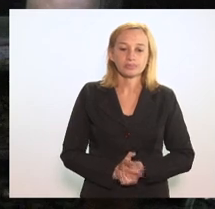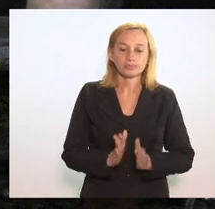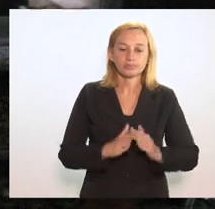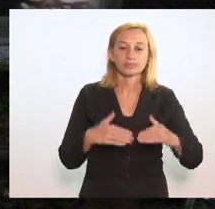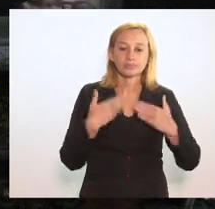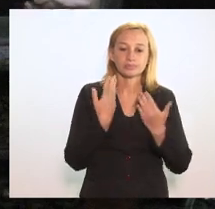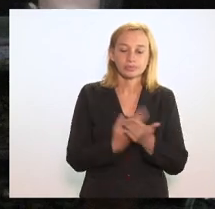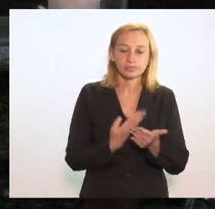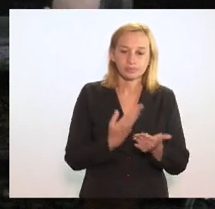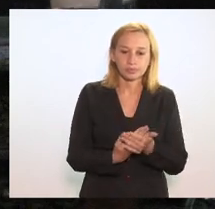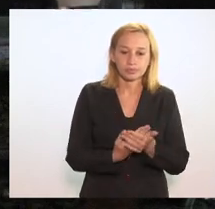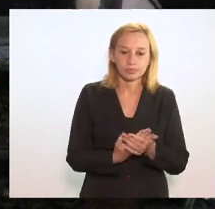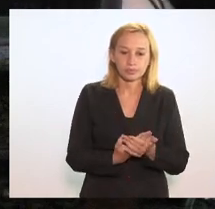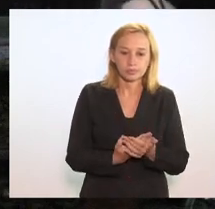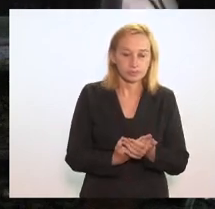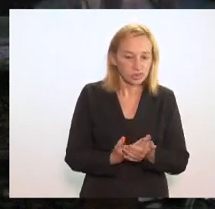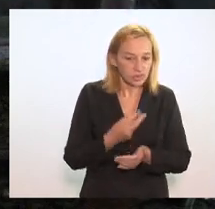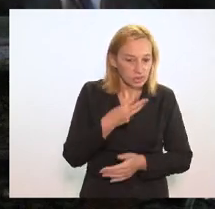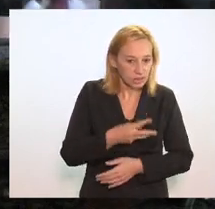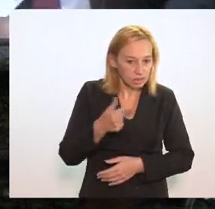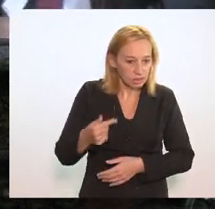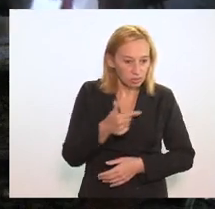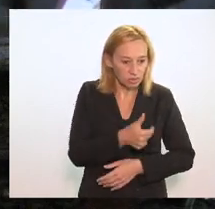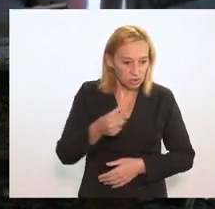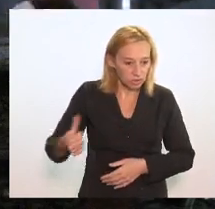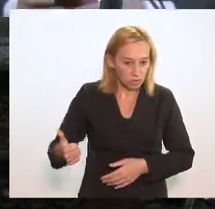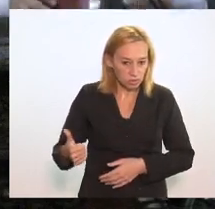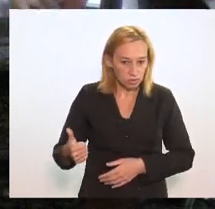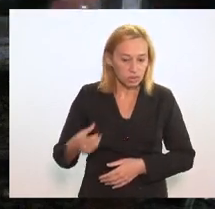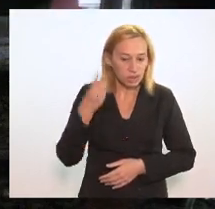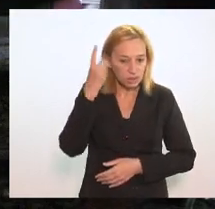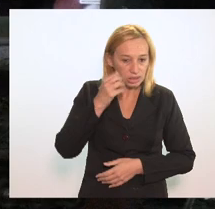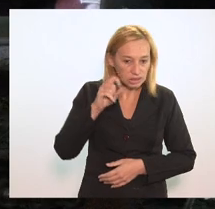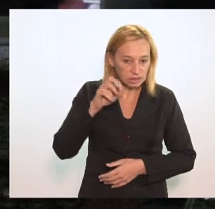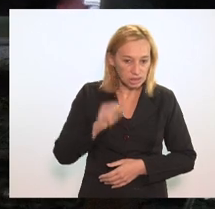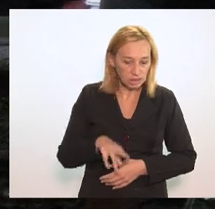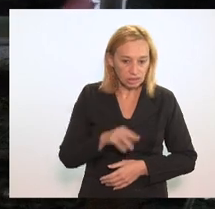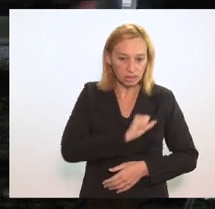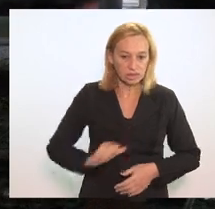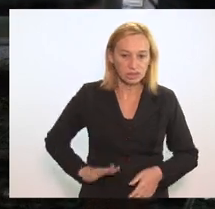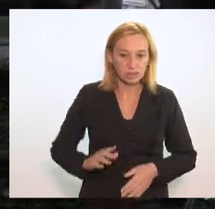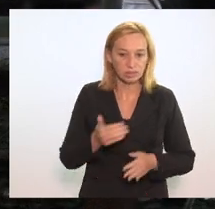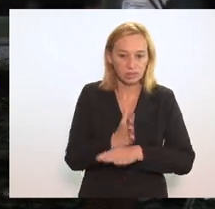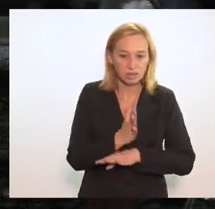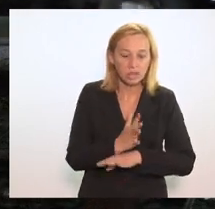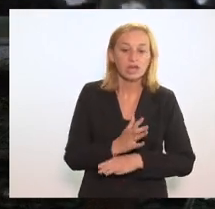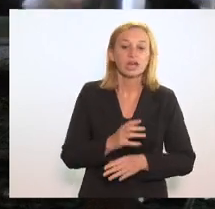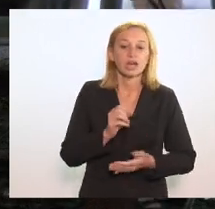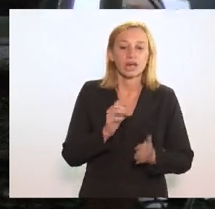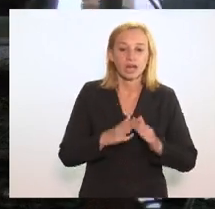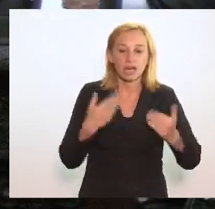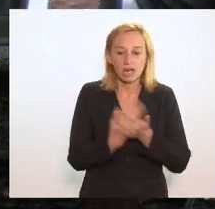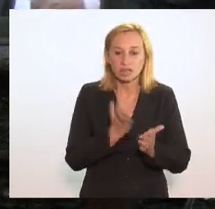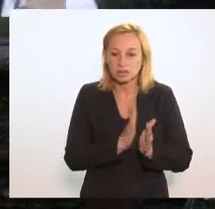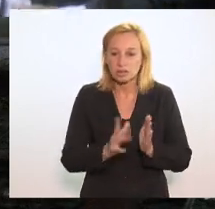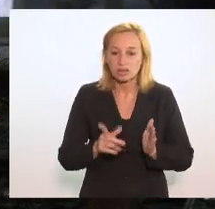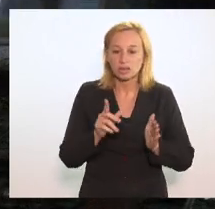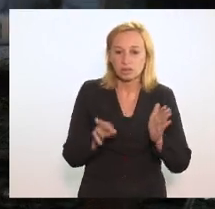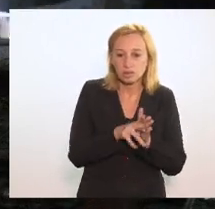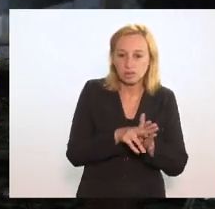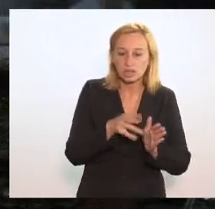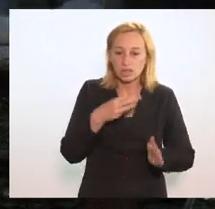Requer a inclusão do projeto de lei 507/2021. André Siciliano, os senhores que aprovam ministro, como estão aprovados. Requer a inclusão do projeto de